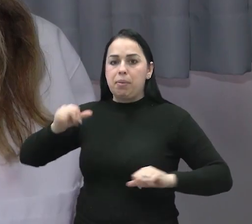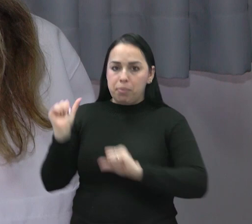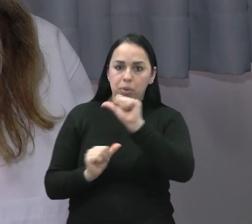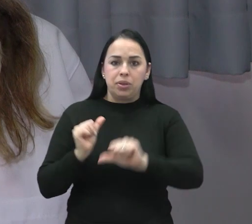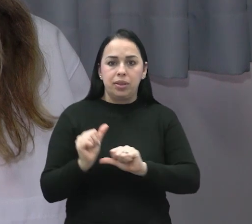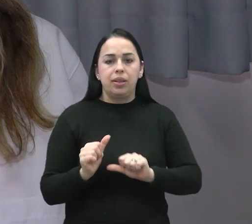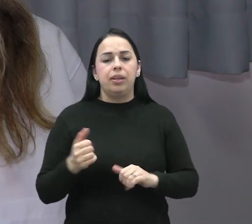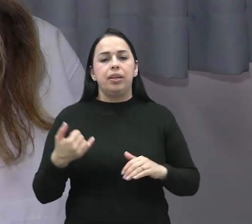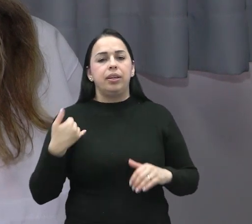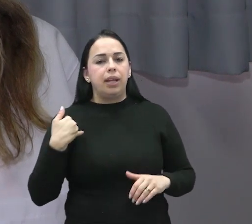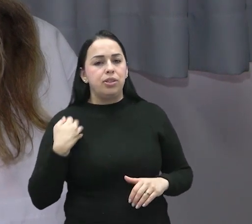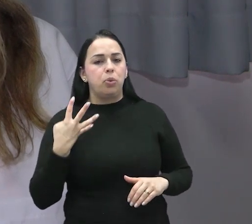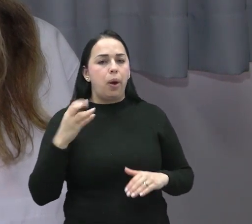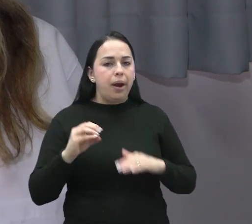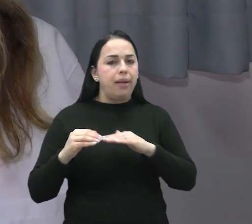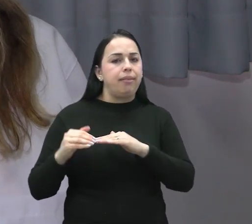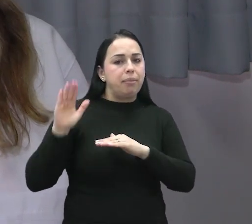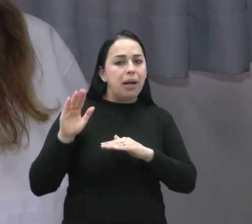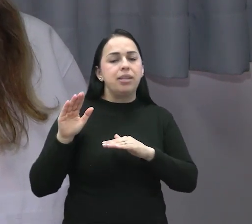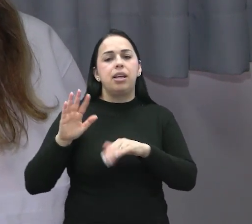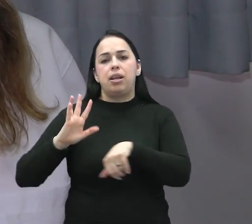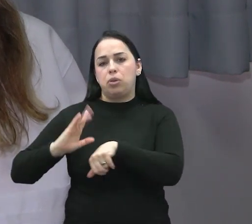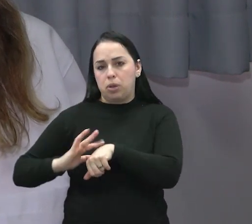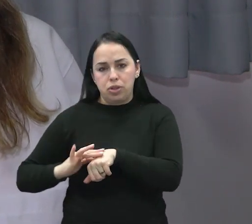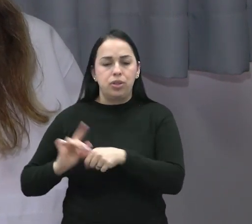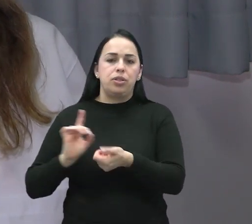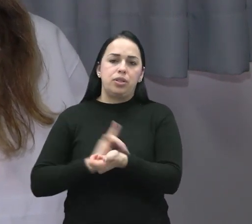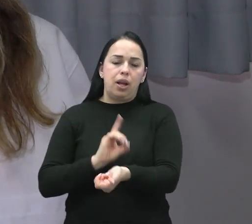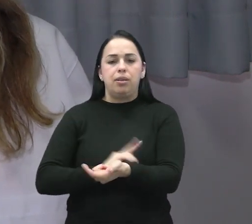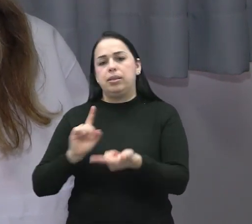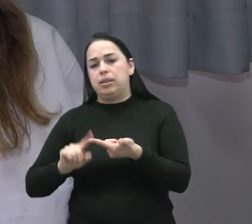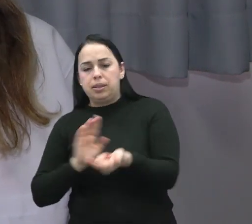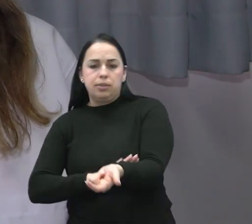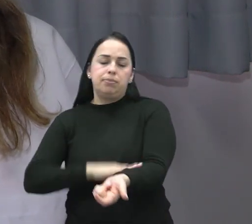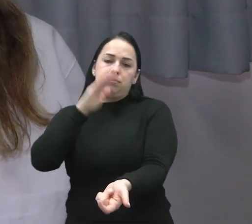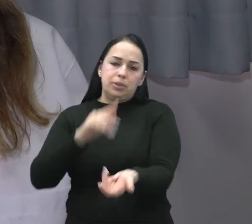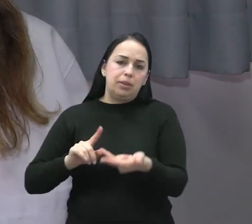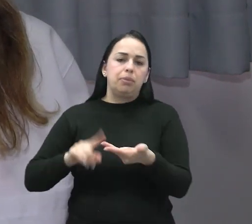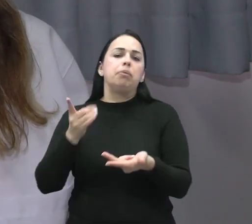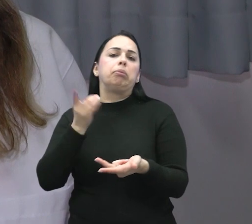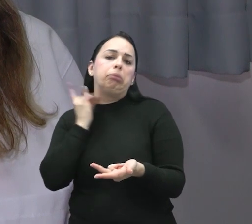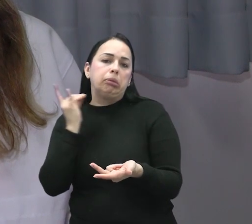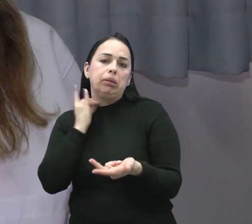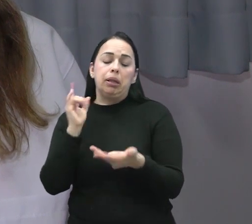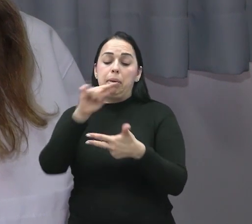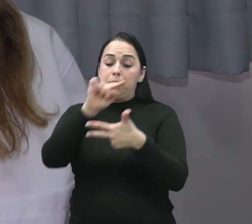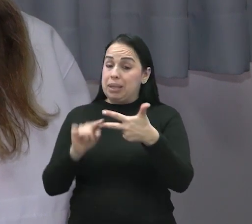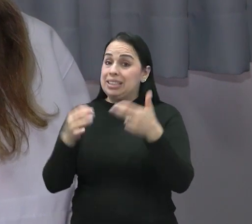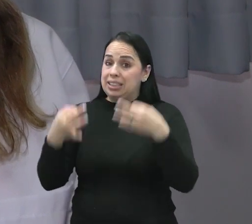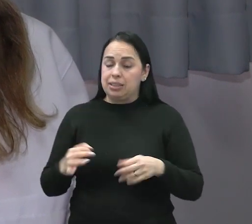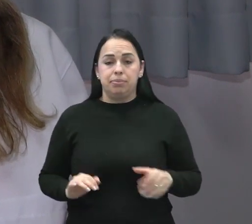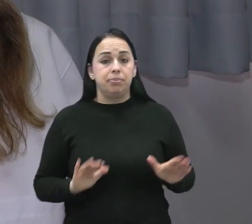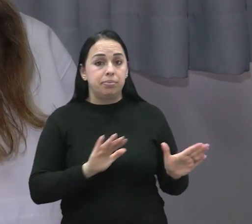Uma mulher acima dos 40, ela já tem mais chance de ter aquelas patologias clínicas clássicas, diabetes, hipertensão, hipotireoidismo, então tem que estar